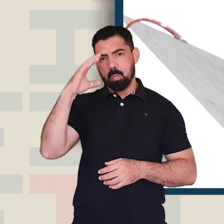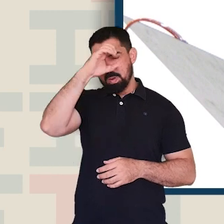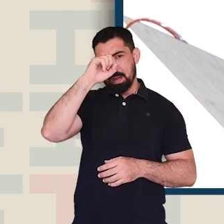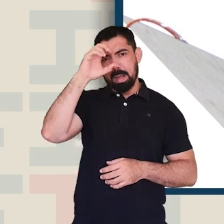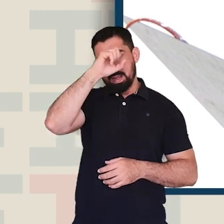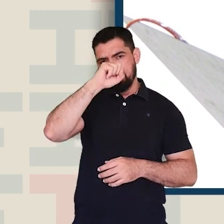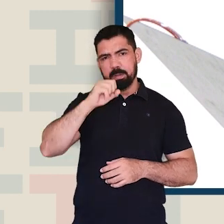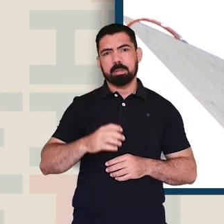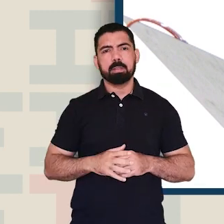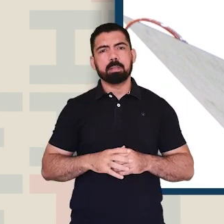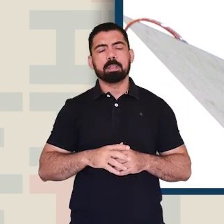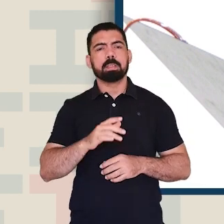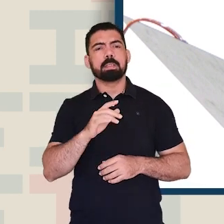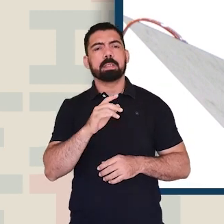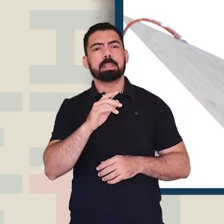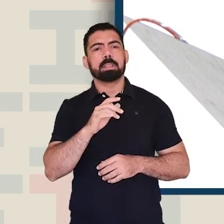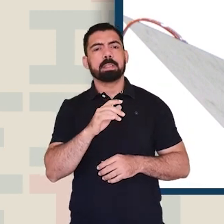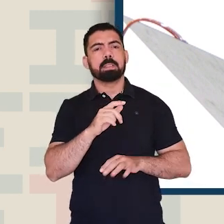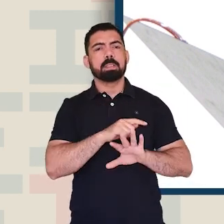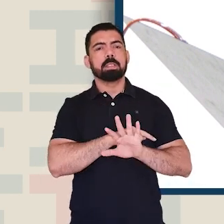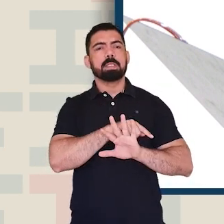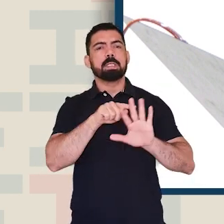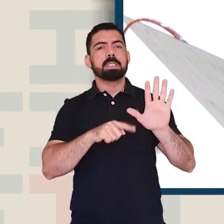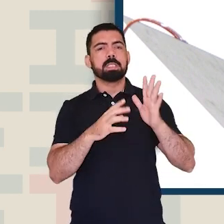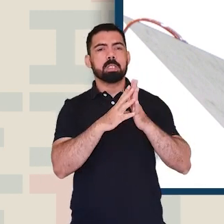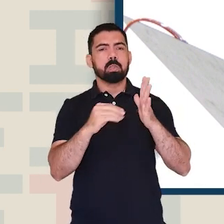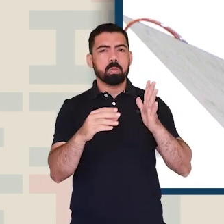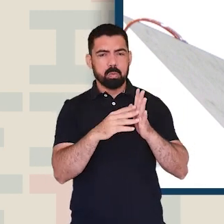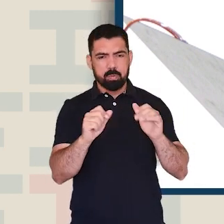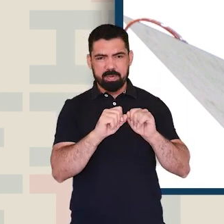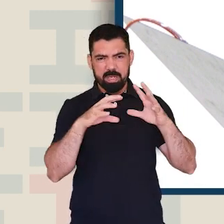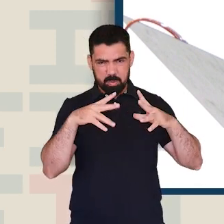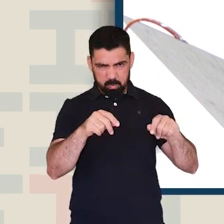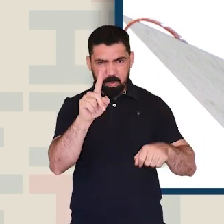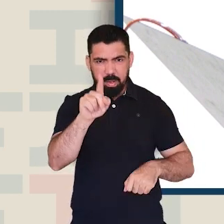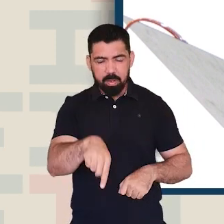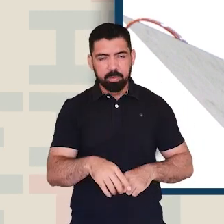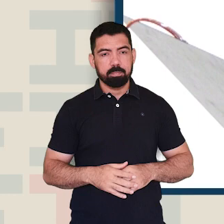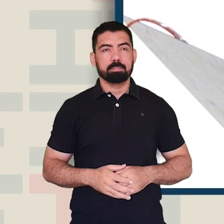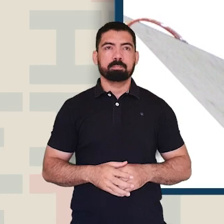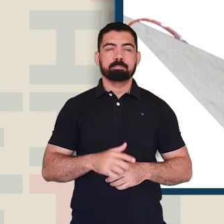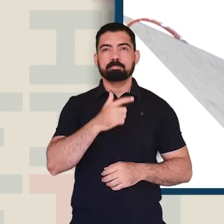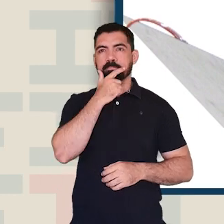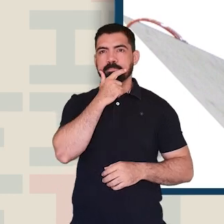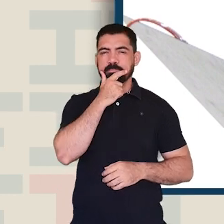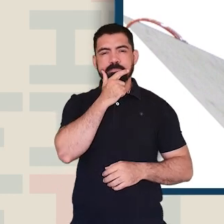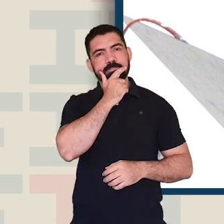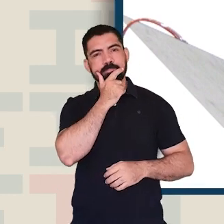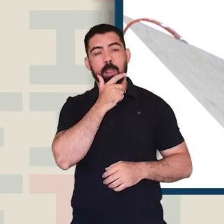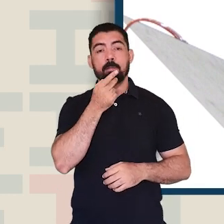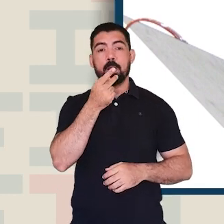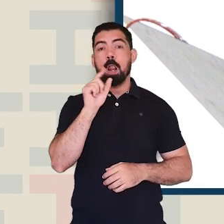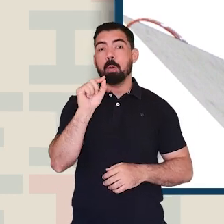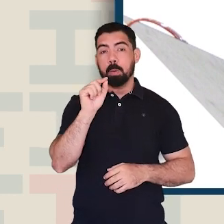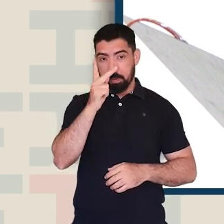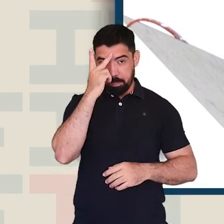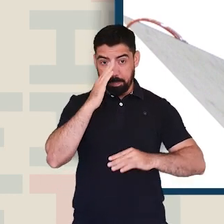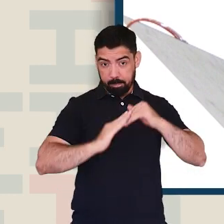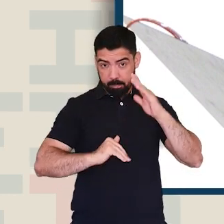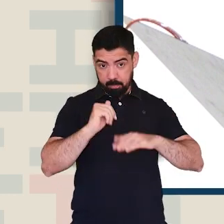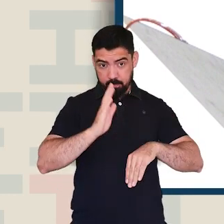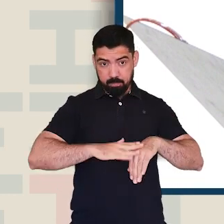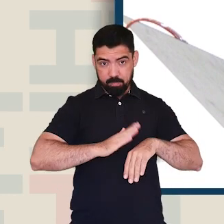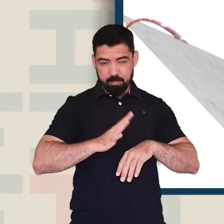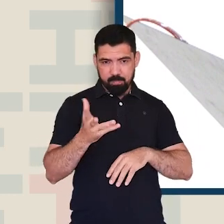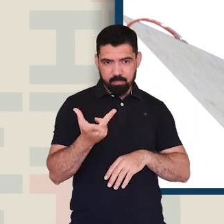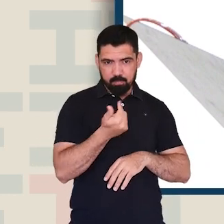aprender a assimilar os 5 shapes para fazer tudo. Eu digo que um músico profissional